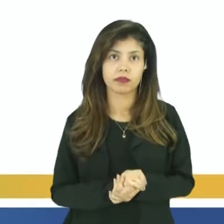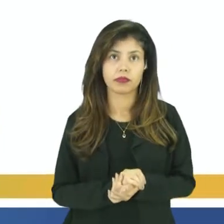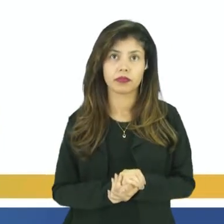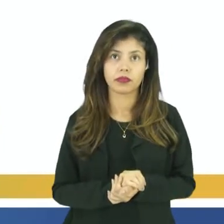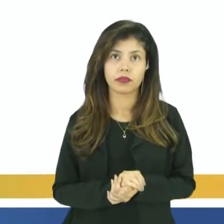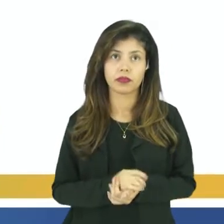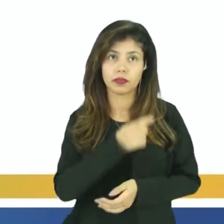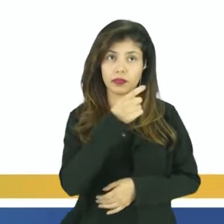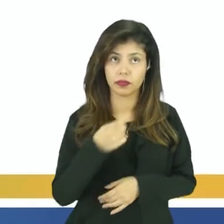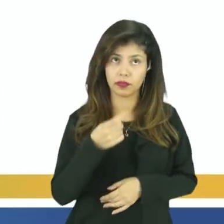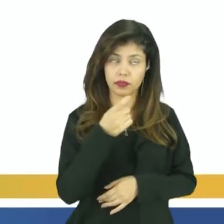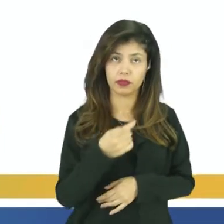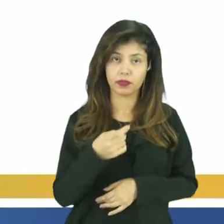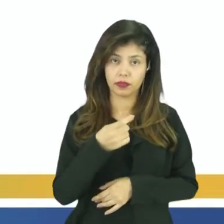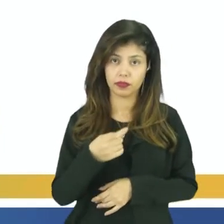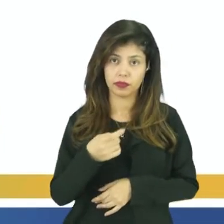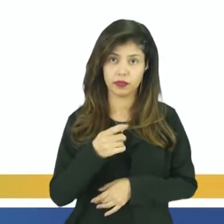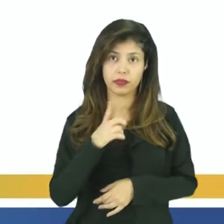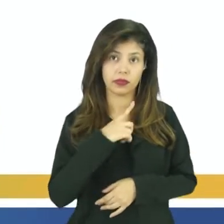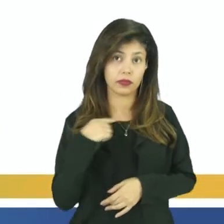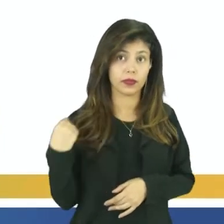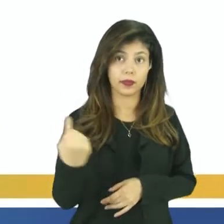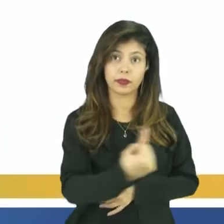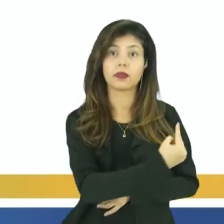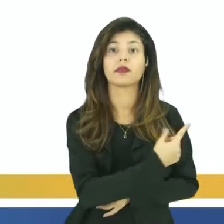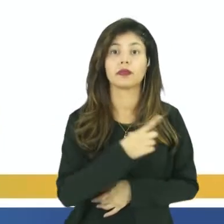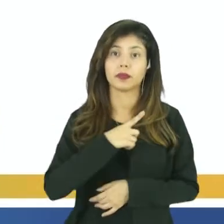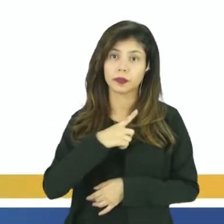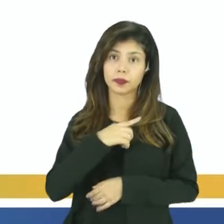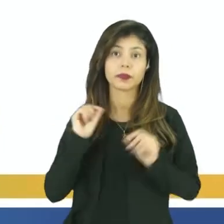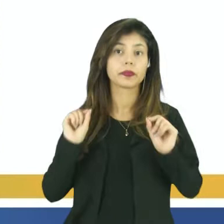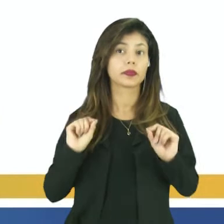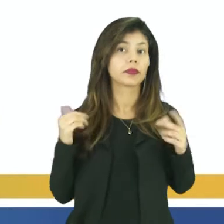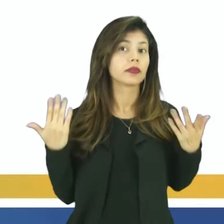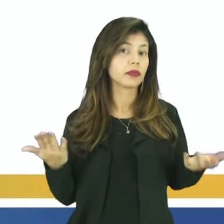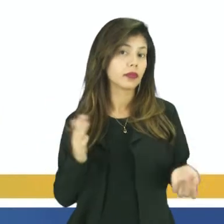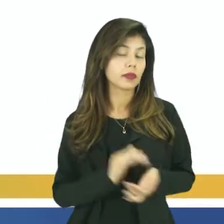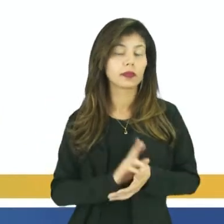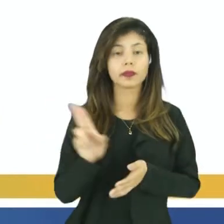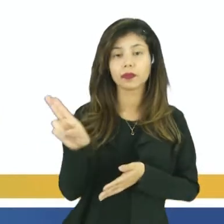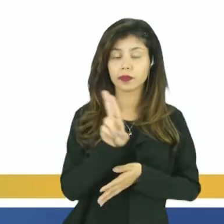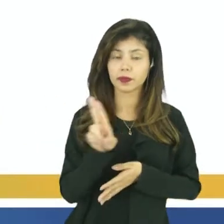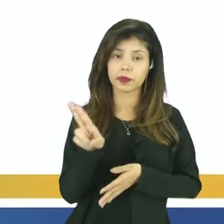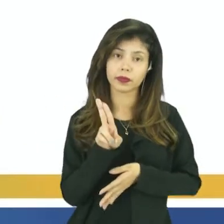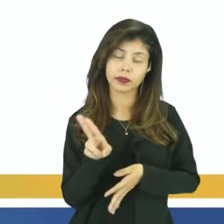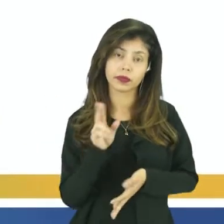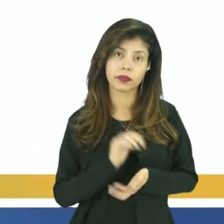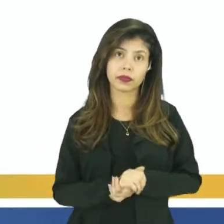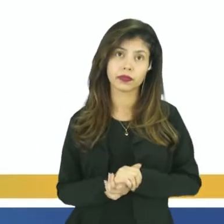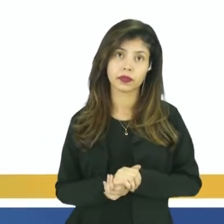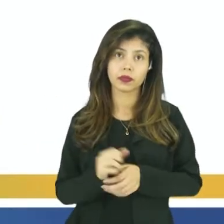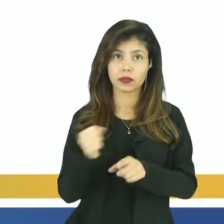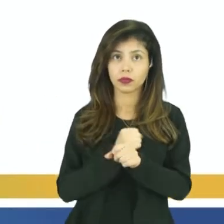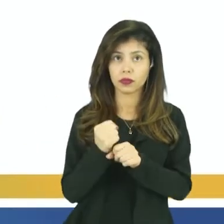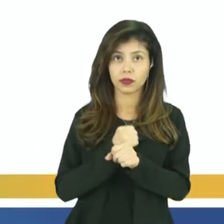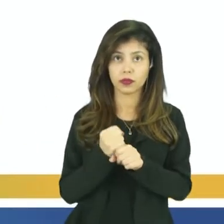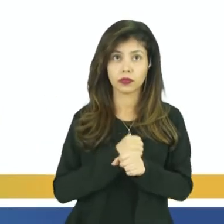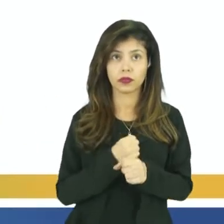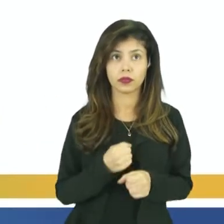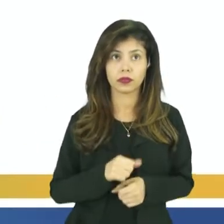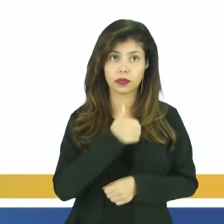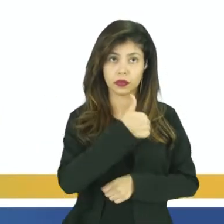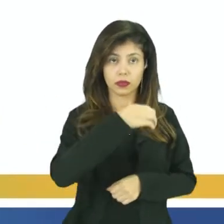do x, nós vamos ter a nomenclatura de ano, que vai